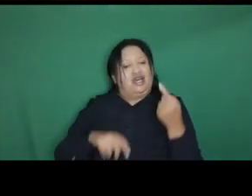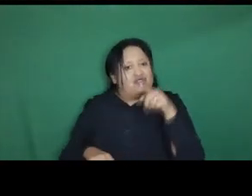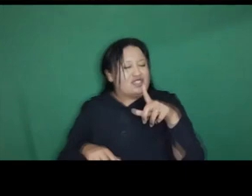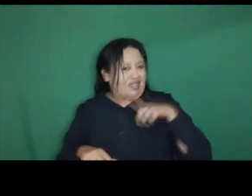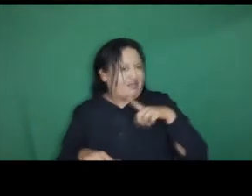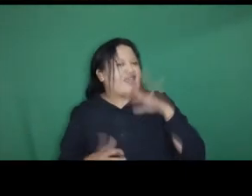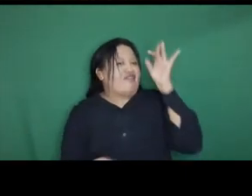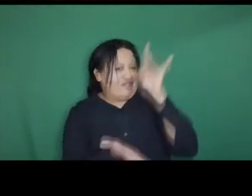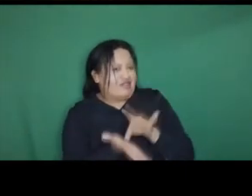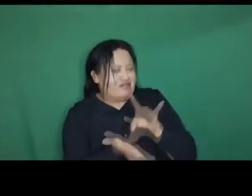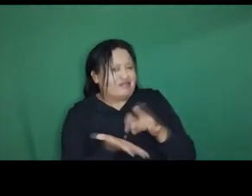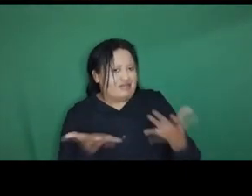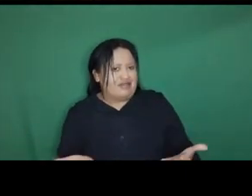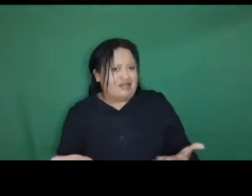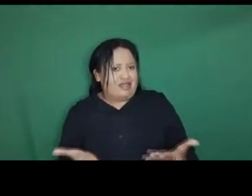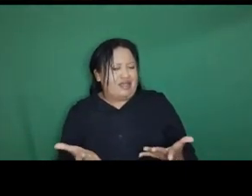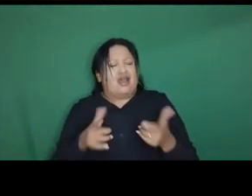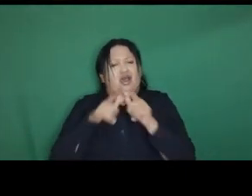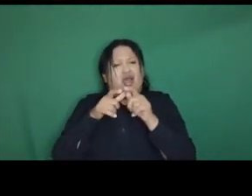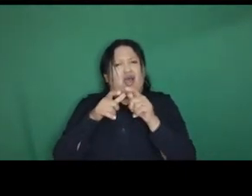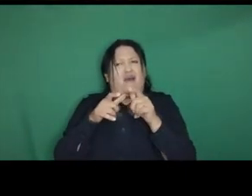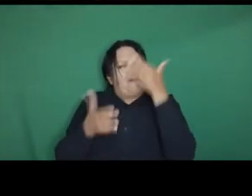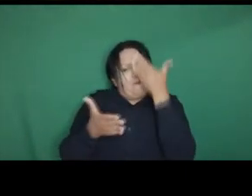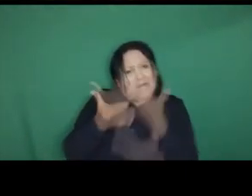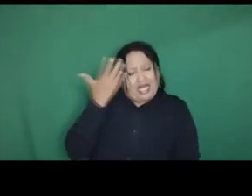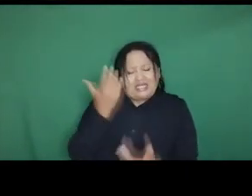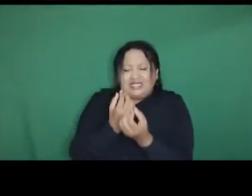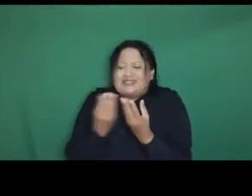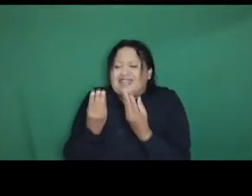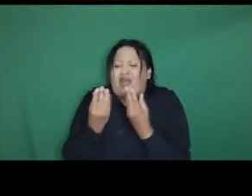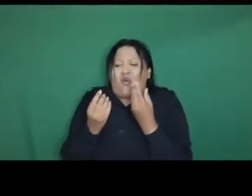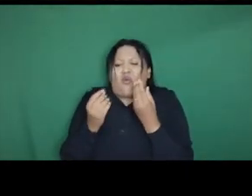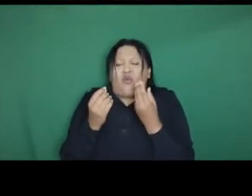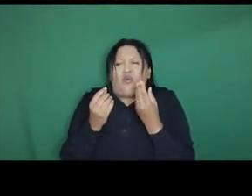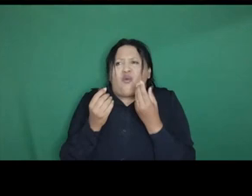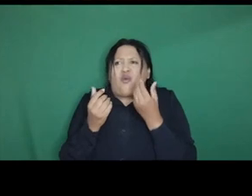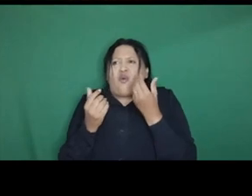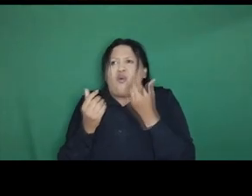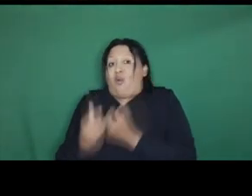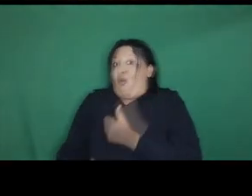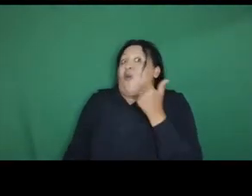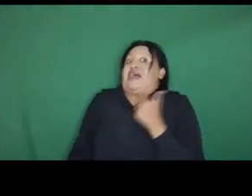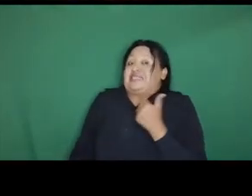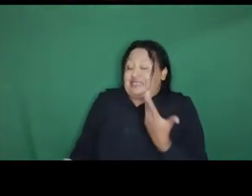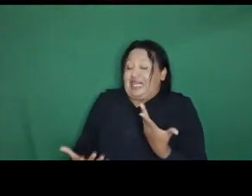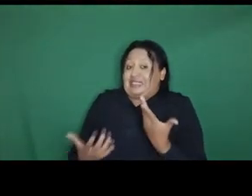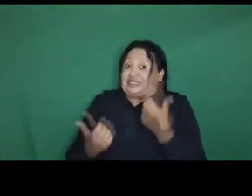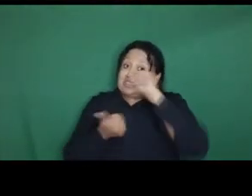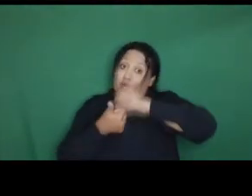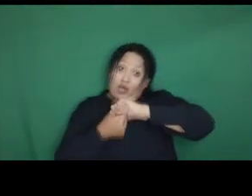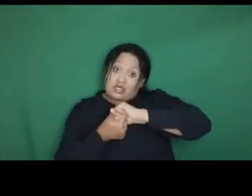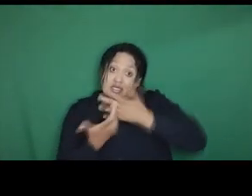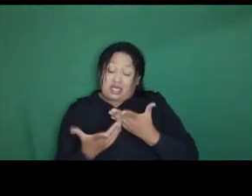no mundo você tem realmente a o a perda de fertilidade do solo né Você tem